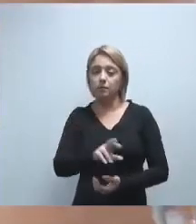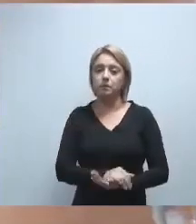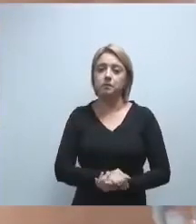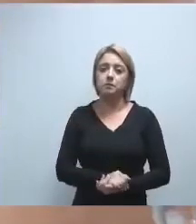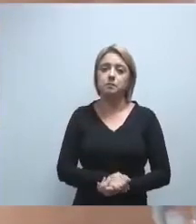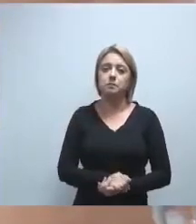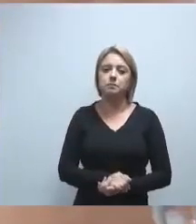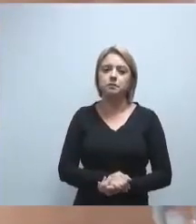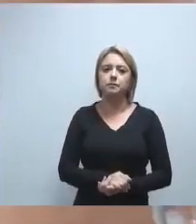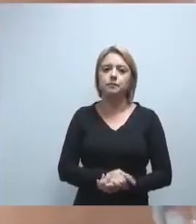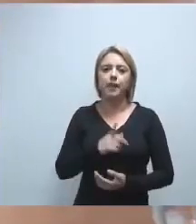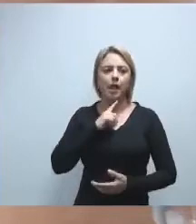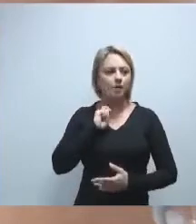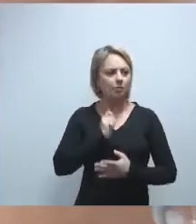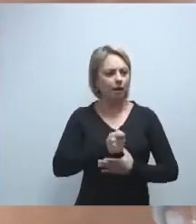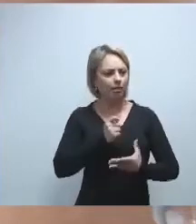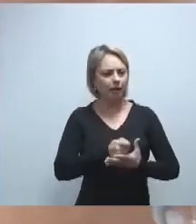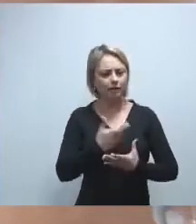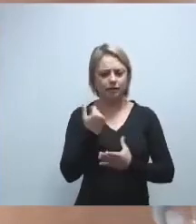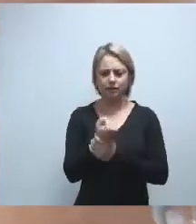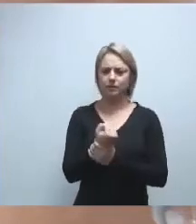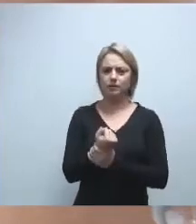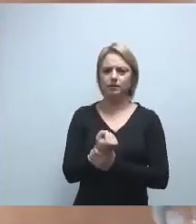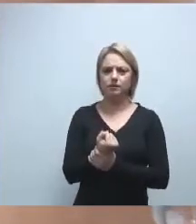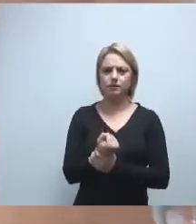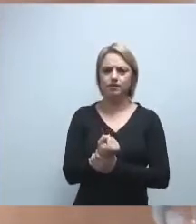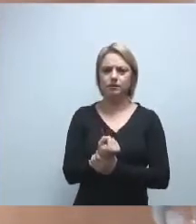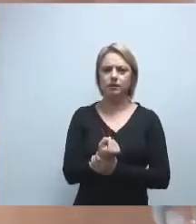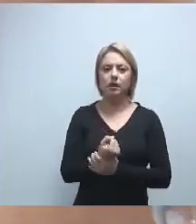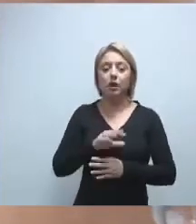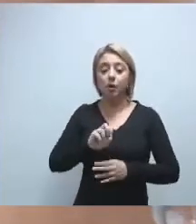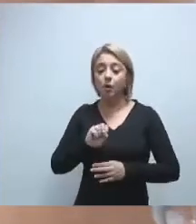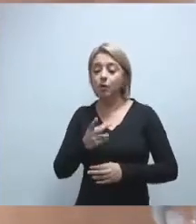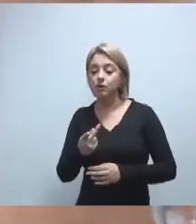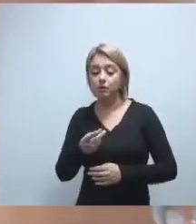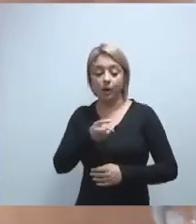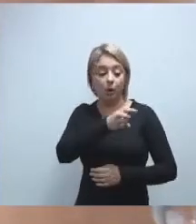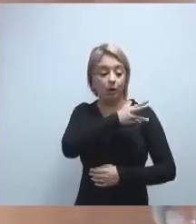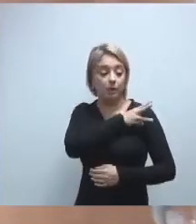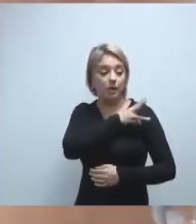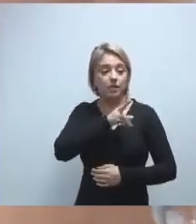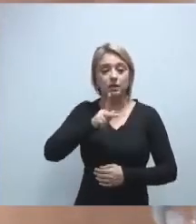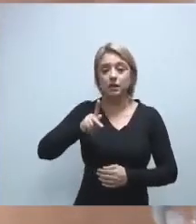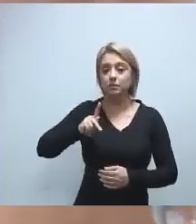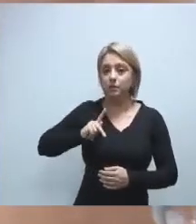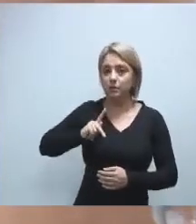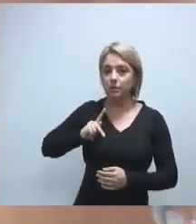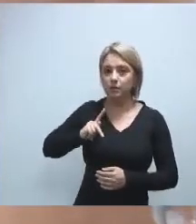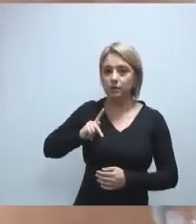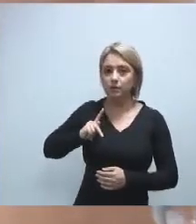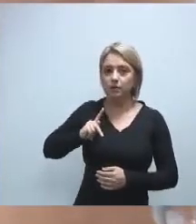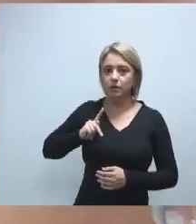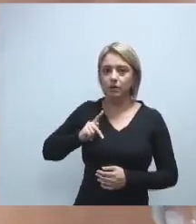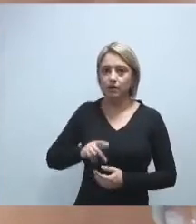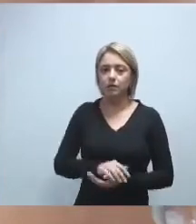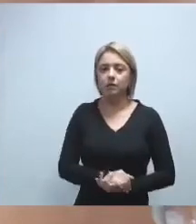em mandado de segurança ou seja o ministério público era